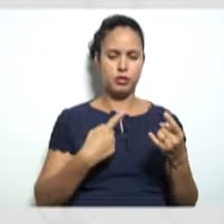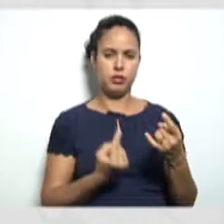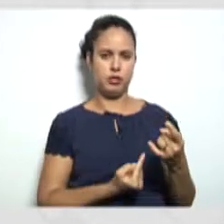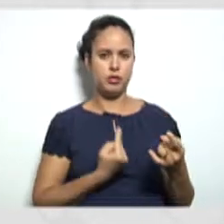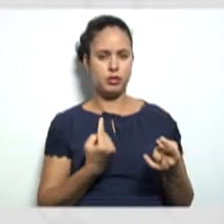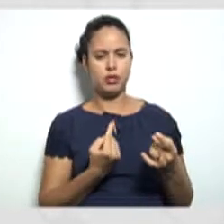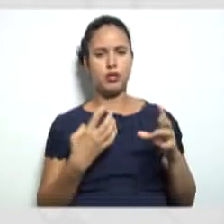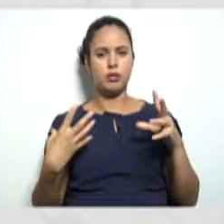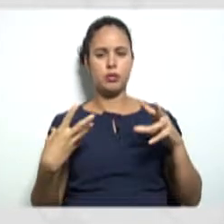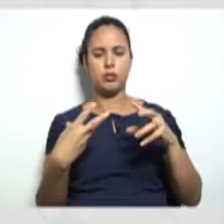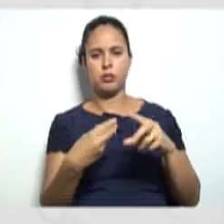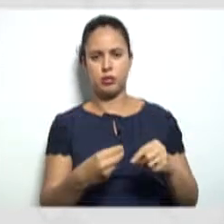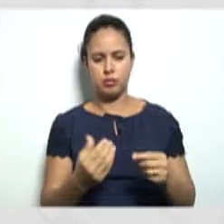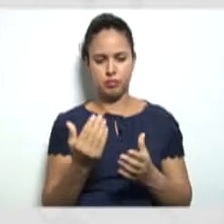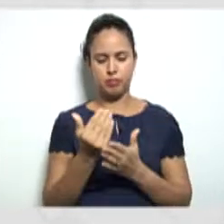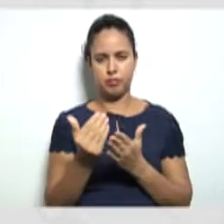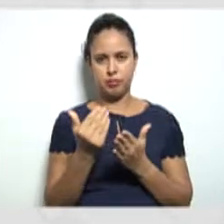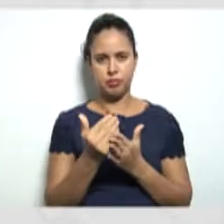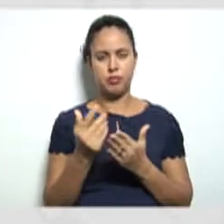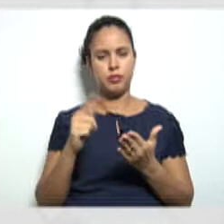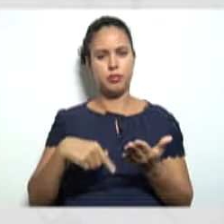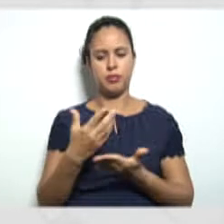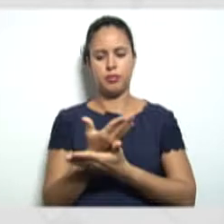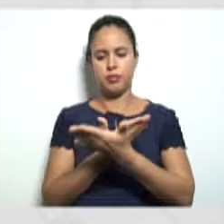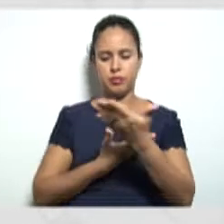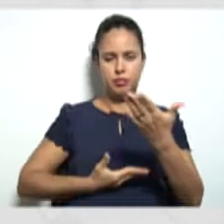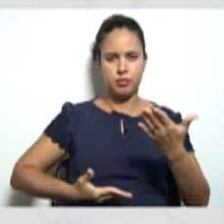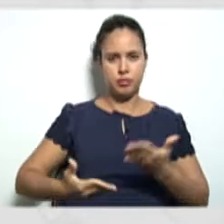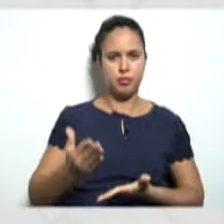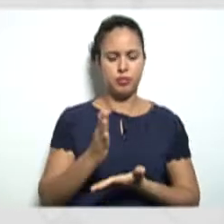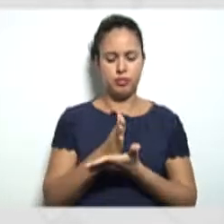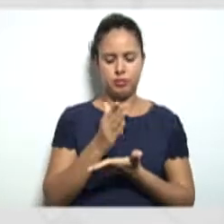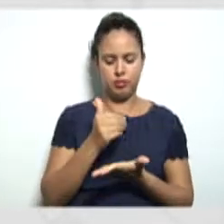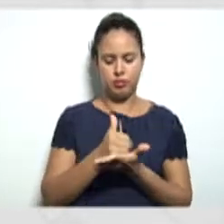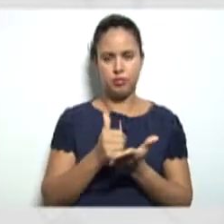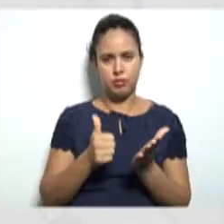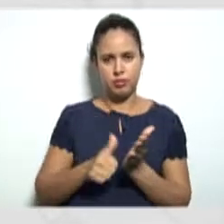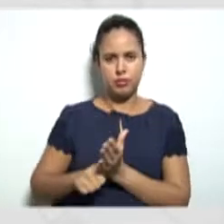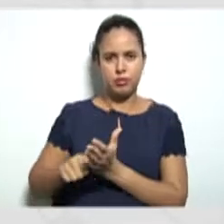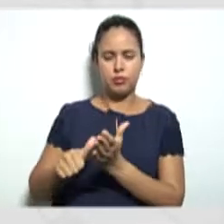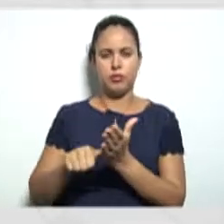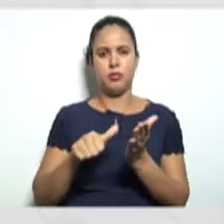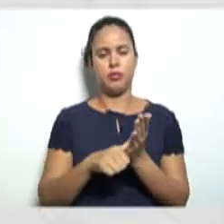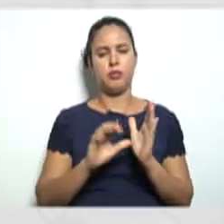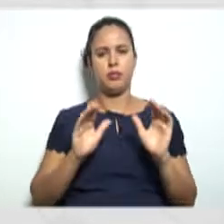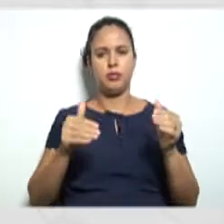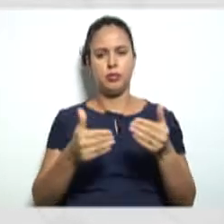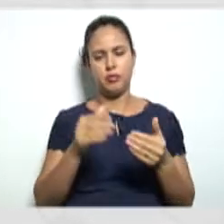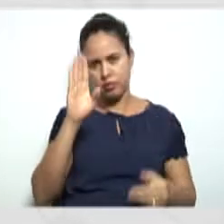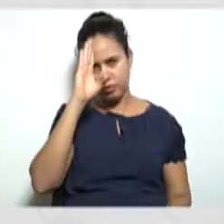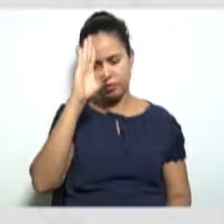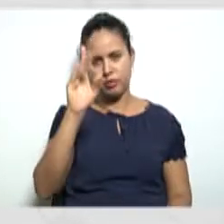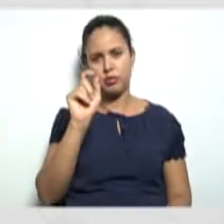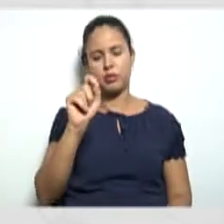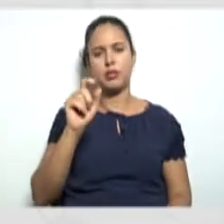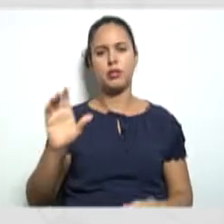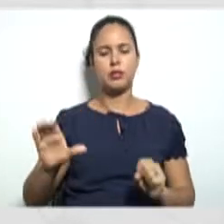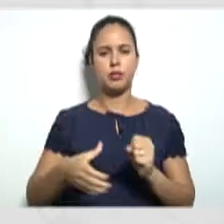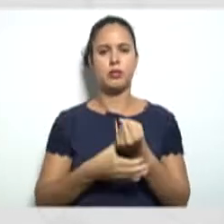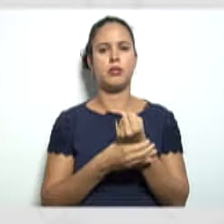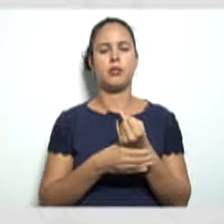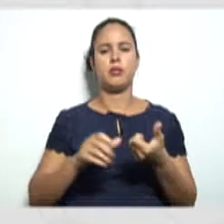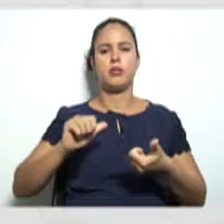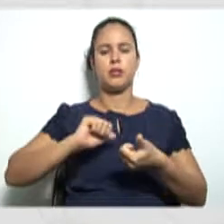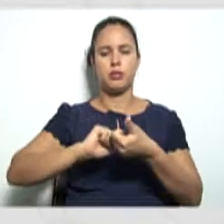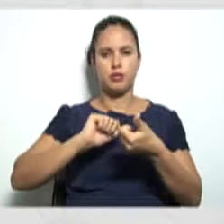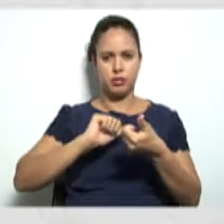são distribuídos entre os cooperados e reinvestidos na atividade. O foco principal é garantir a qualidade do